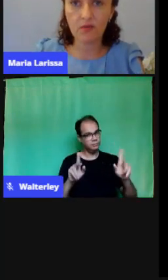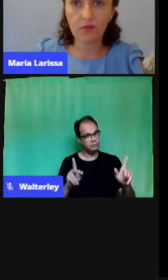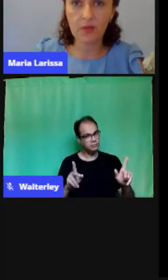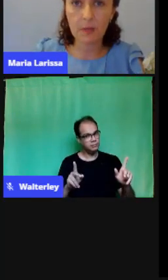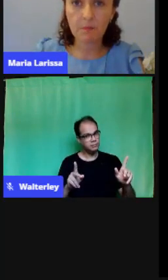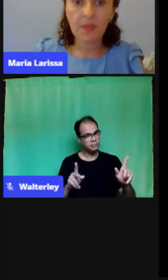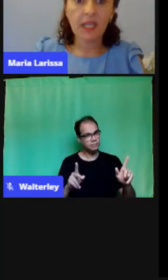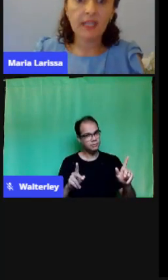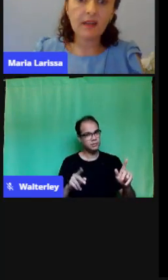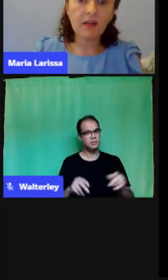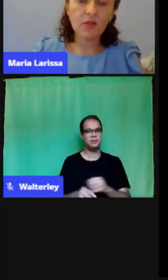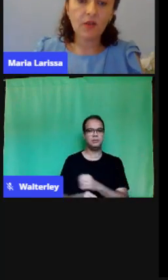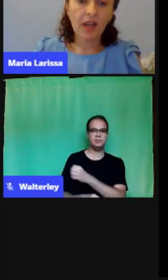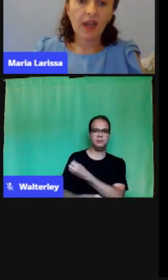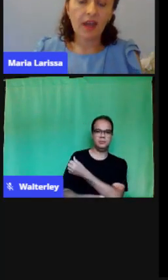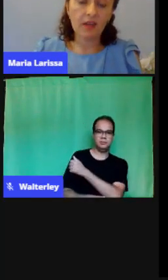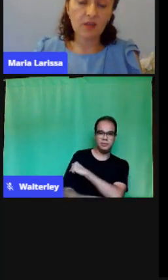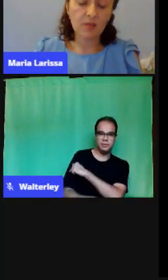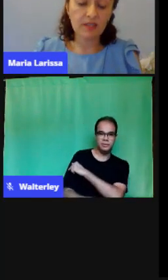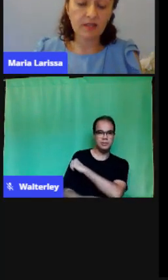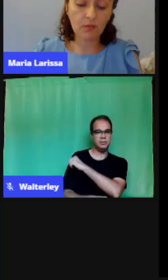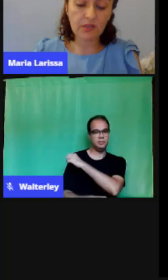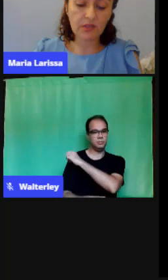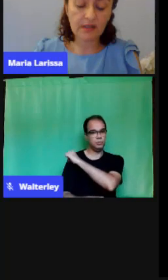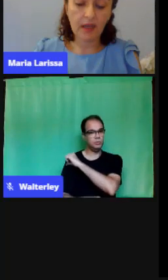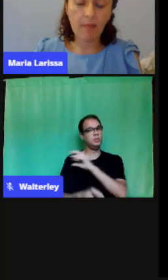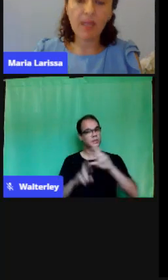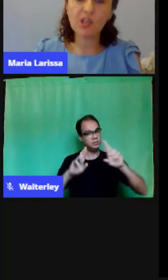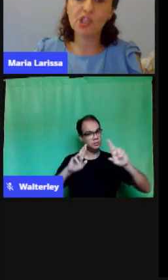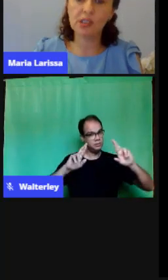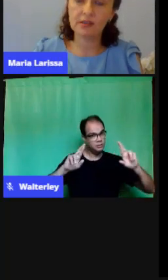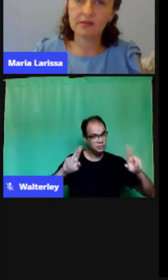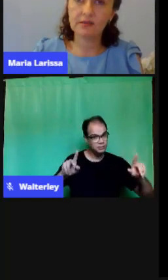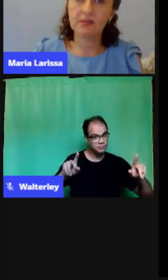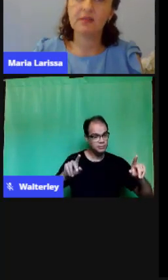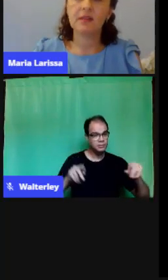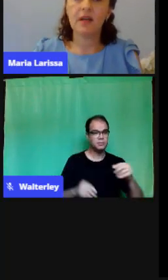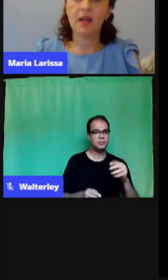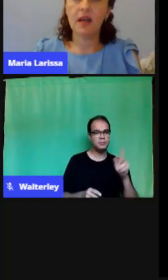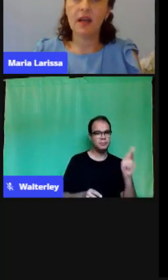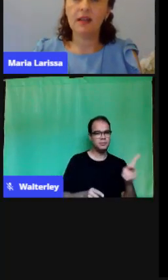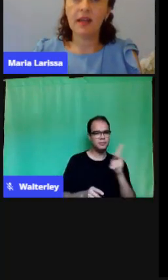precisa desenvolver. Então, nós precisamos medir